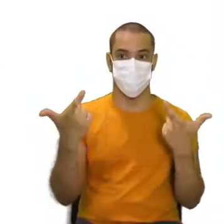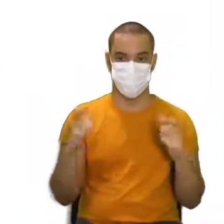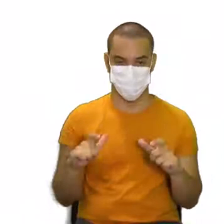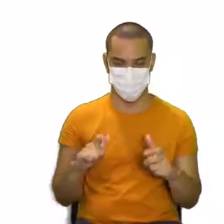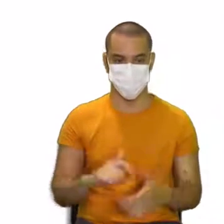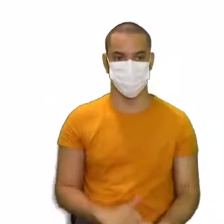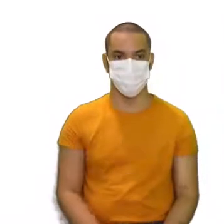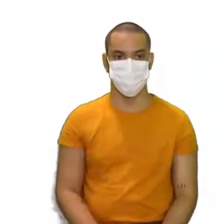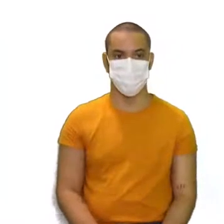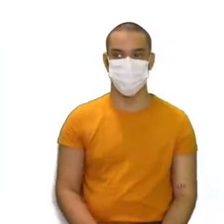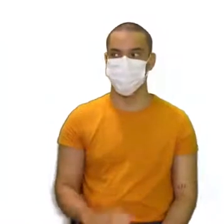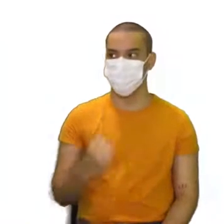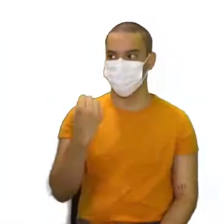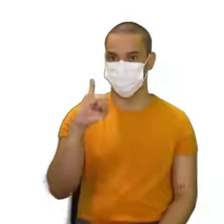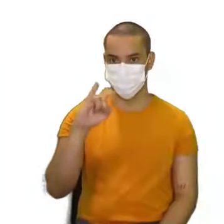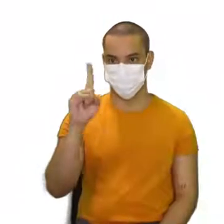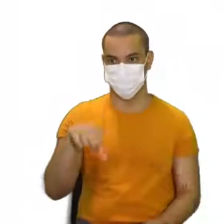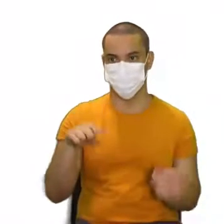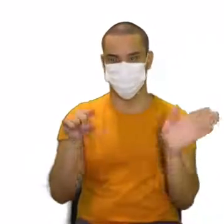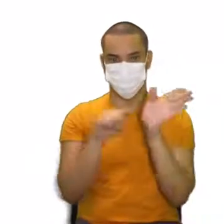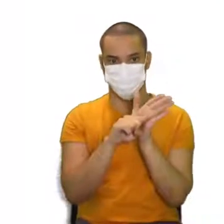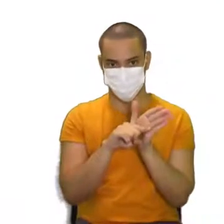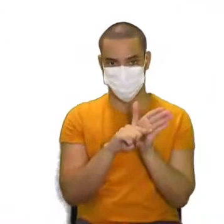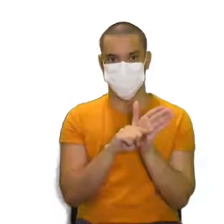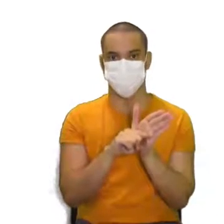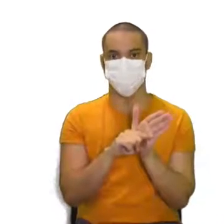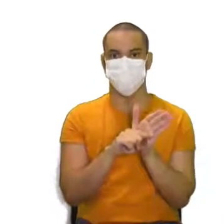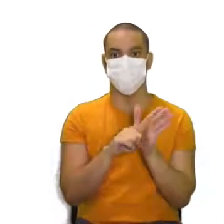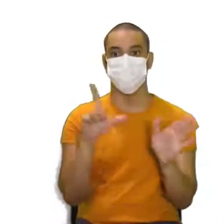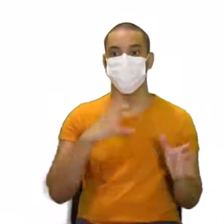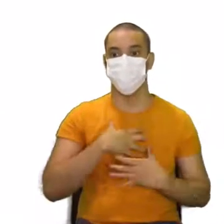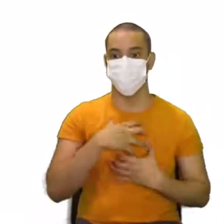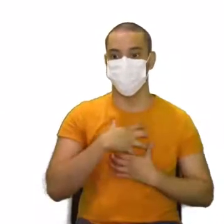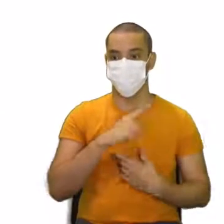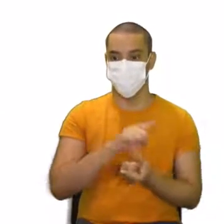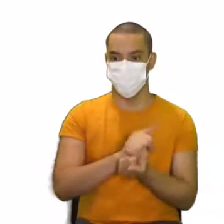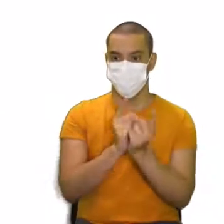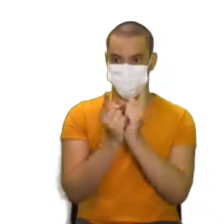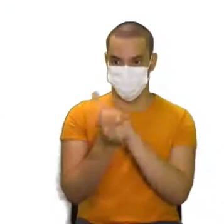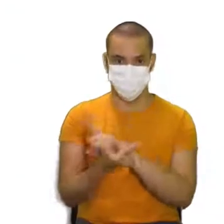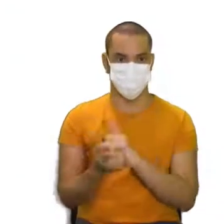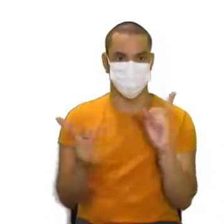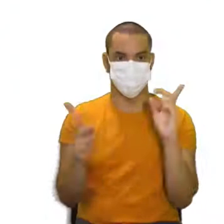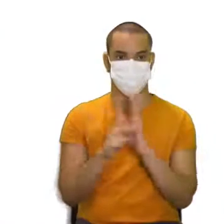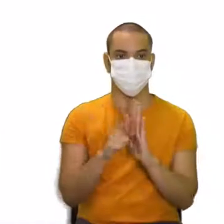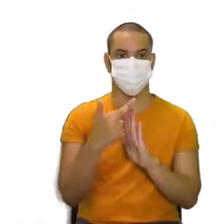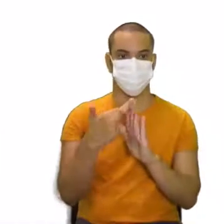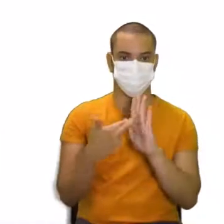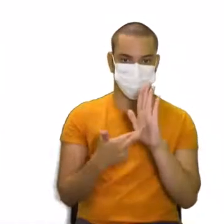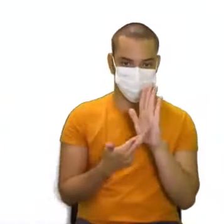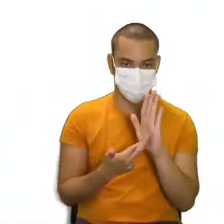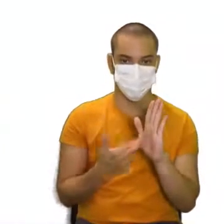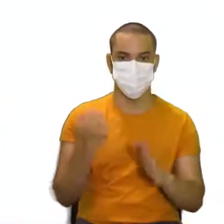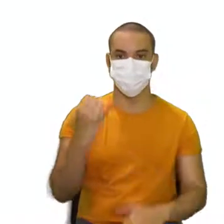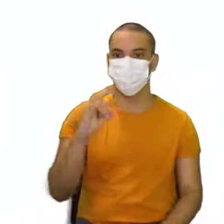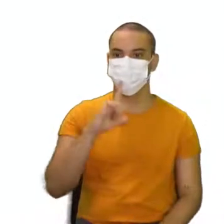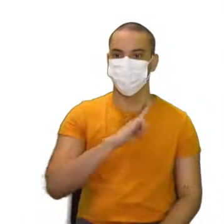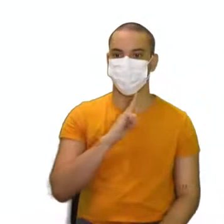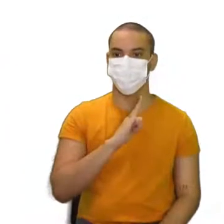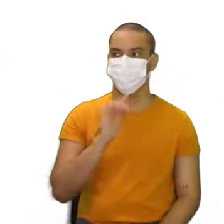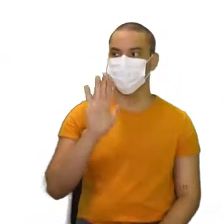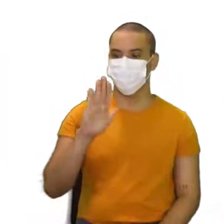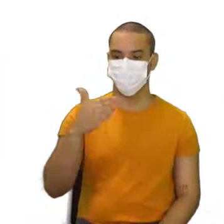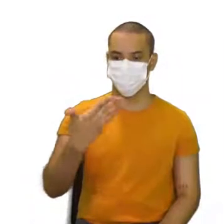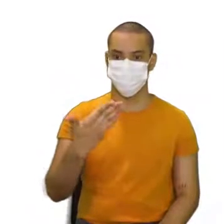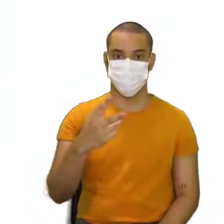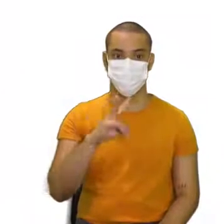e se a carga for negativa o sentido será contrário aquele dado por essa regra em vez de ser na direção da